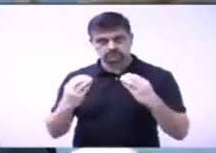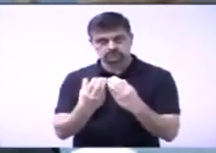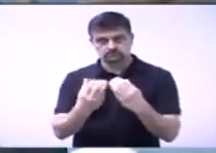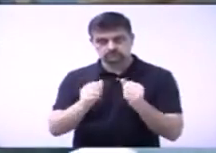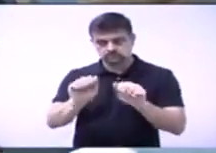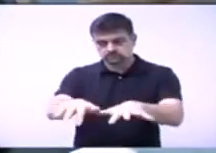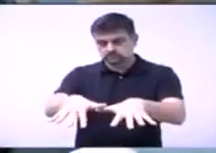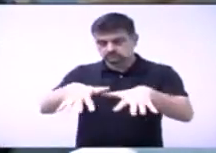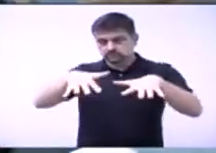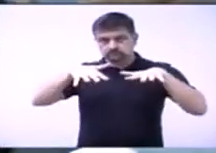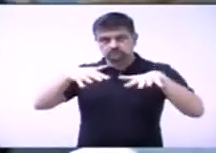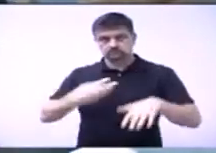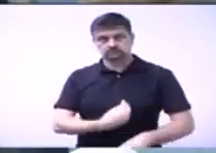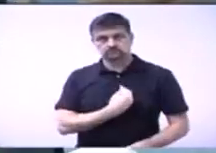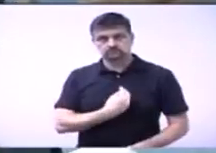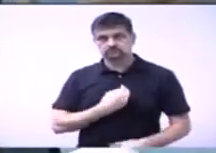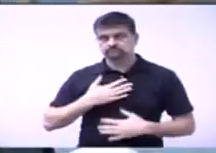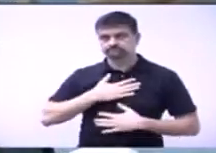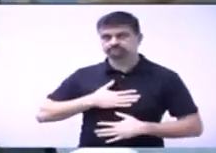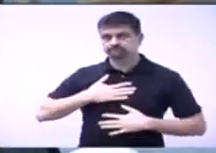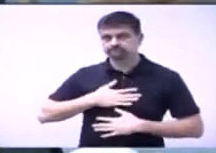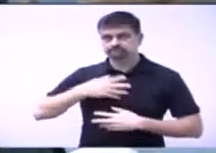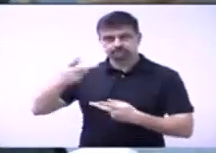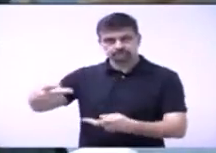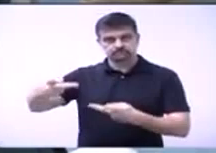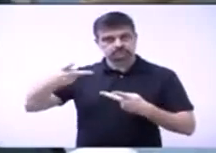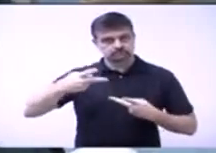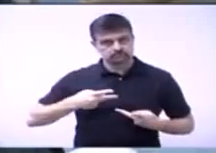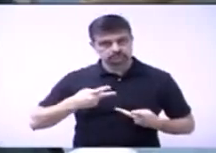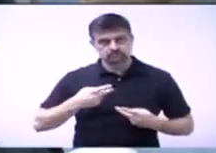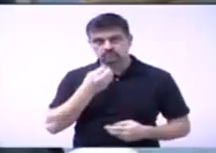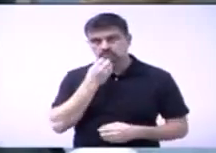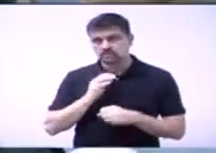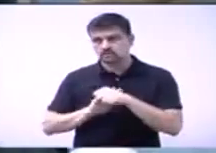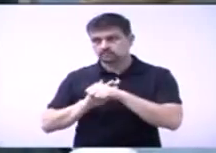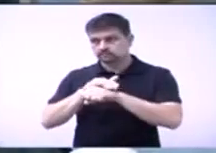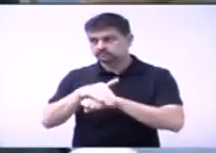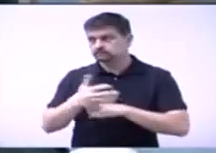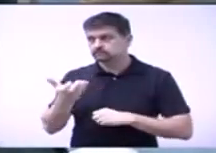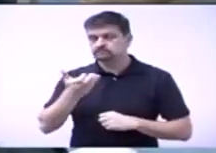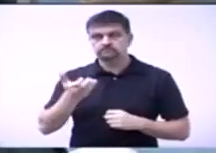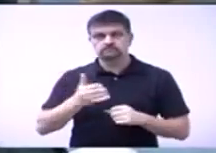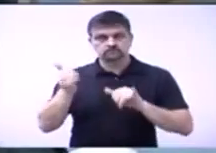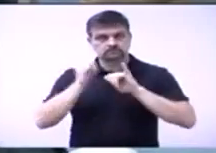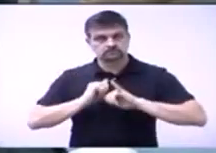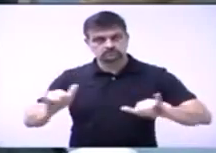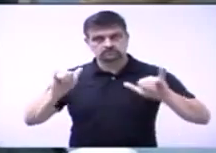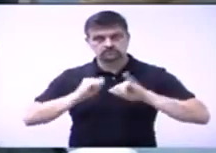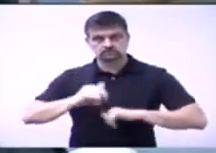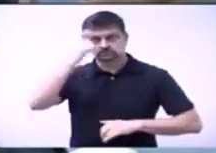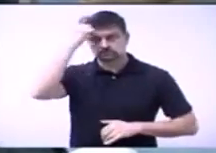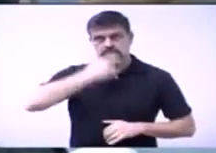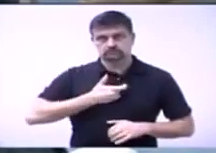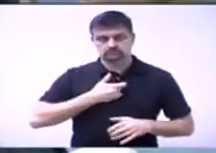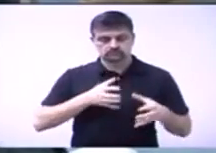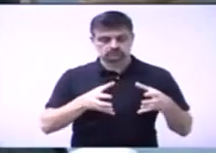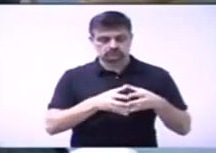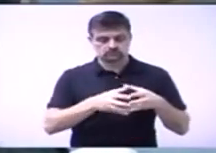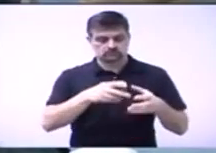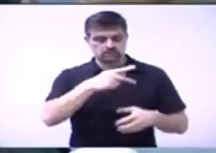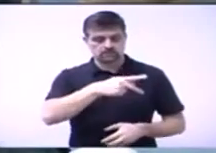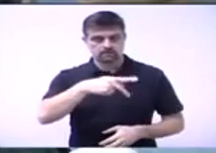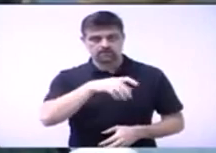população aqui presente, seja bem-vindo, boa noite. Gostaria de iniciar também comunicando o meu desligamento do partido